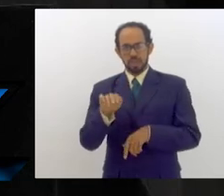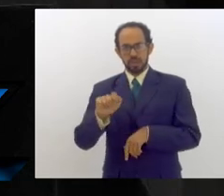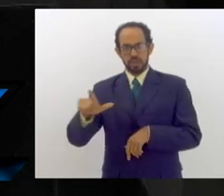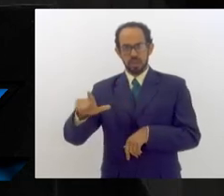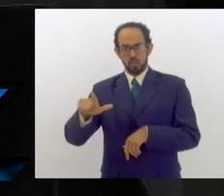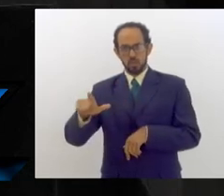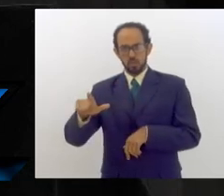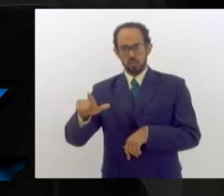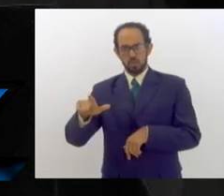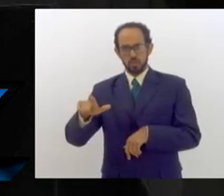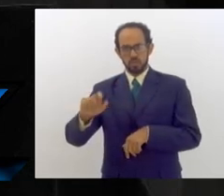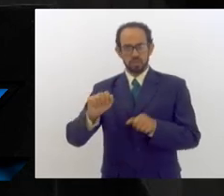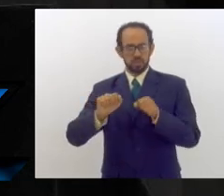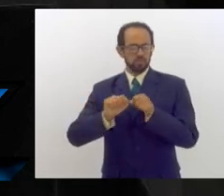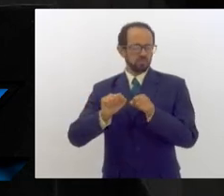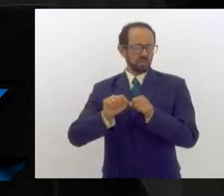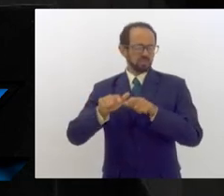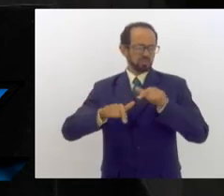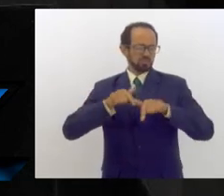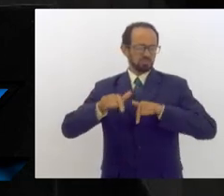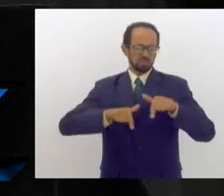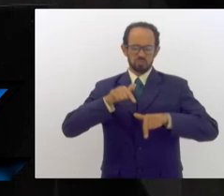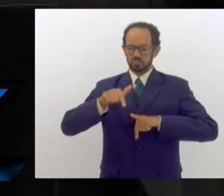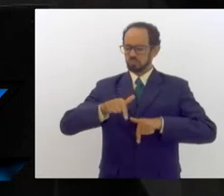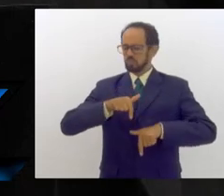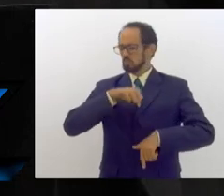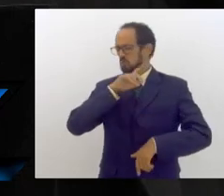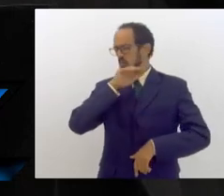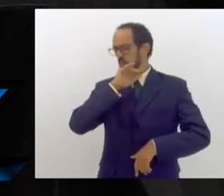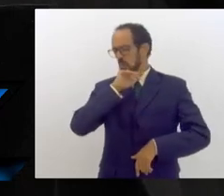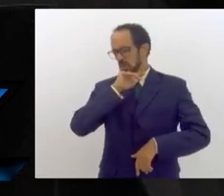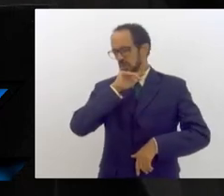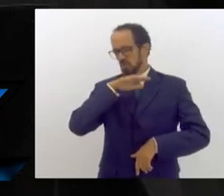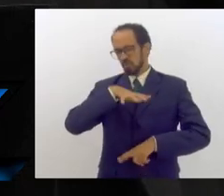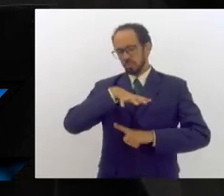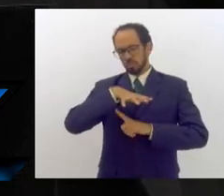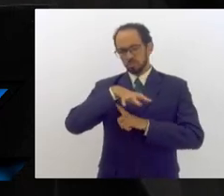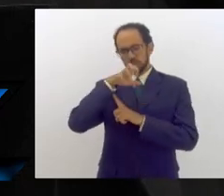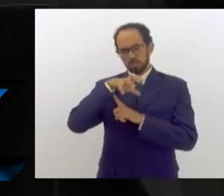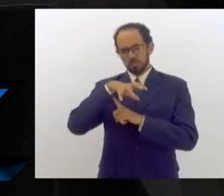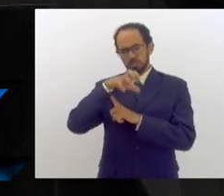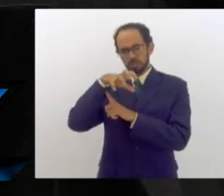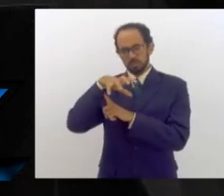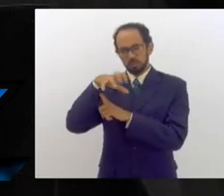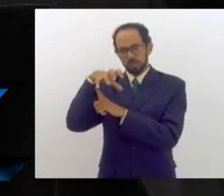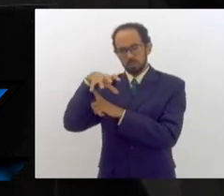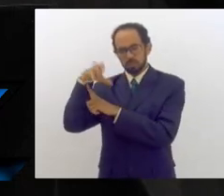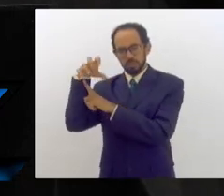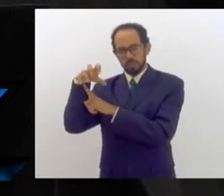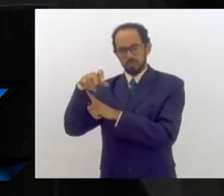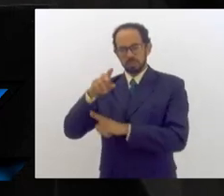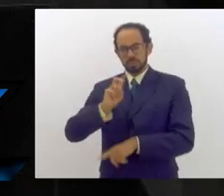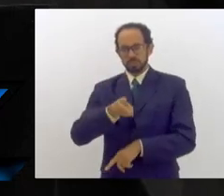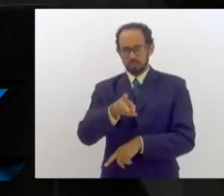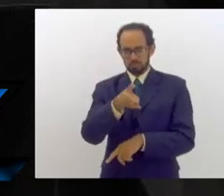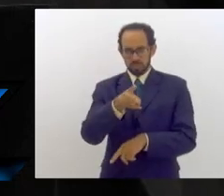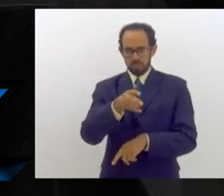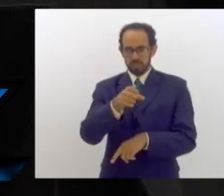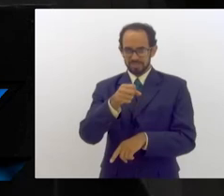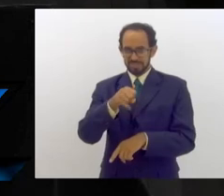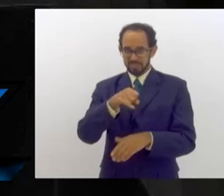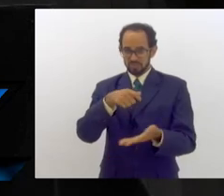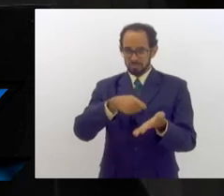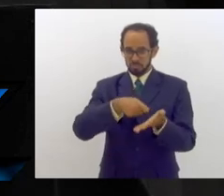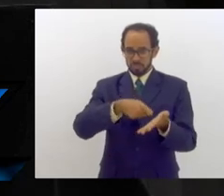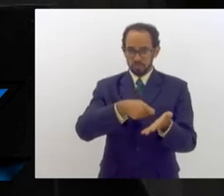prestam péssimos serviços com apagões continuados se pressionar muito responde